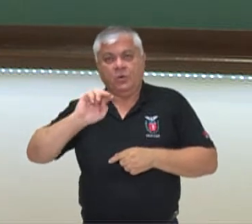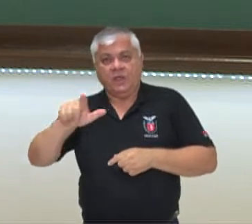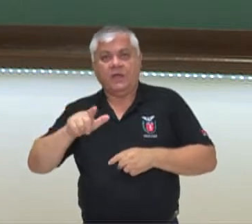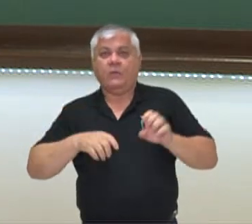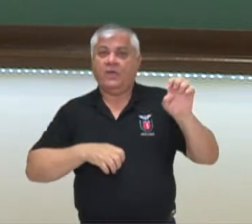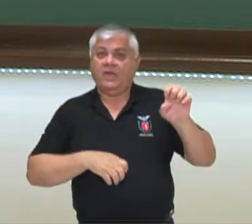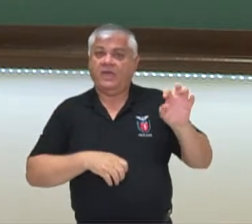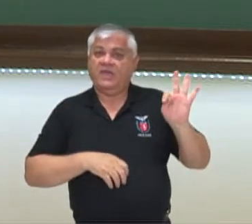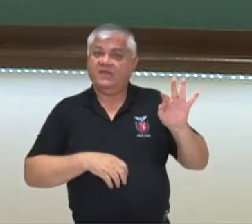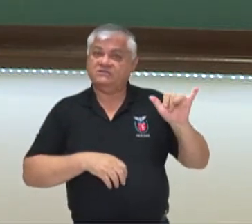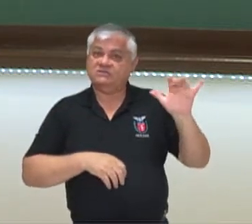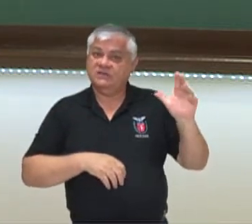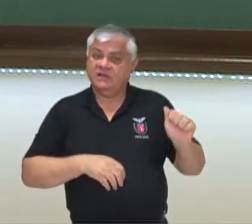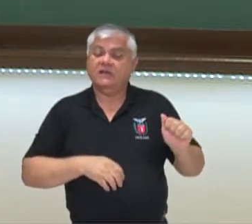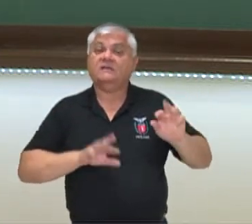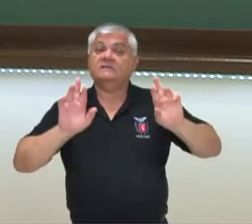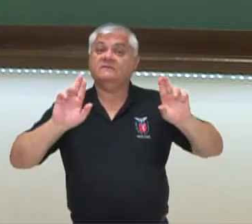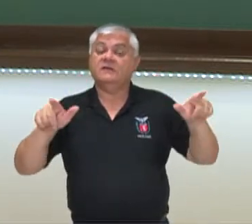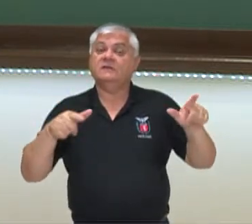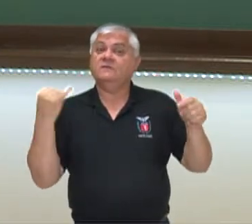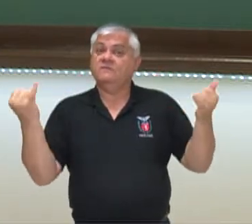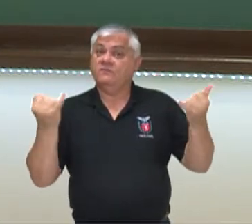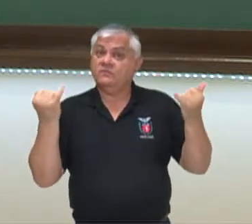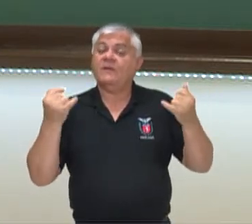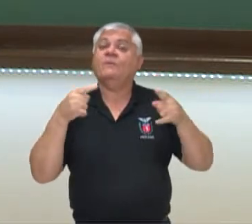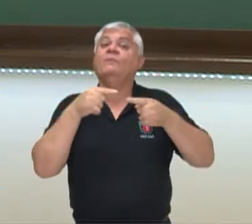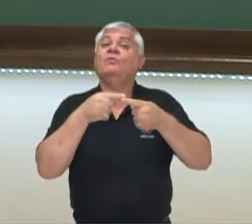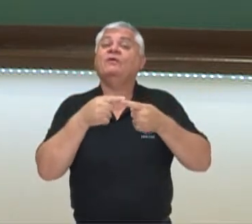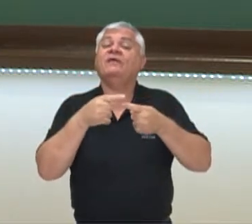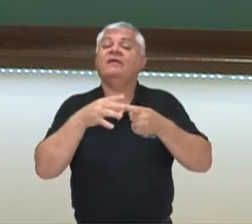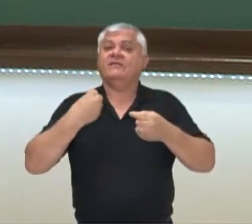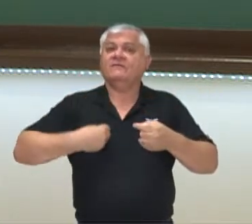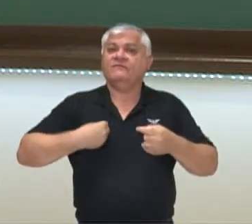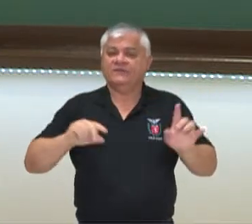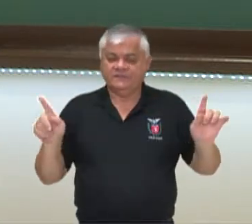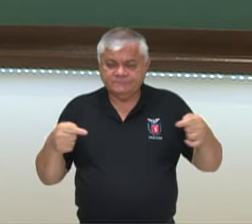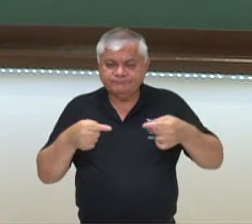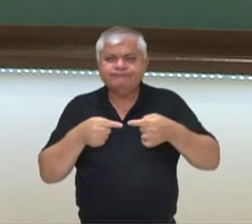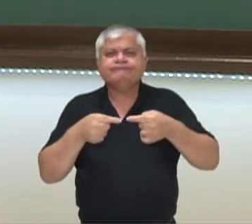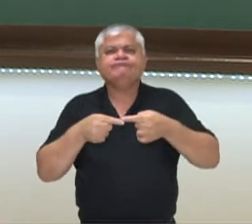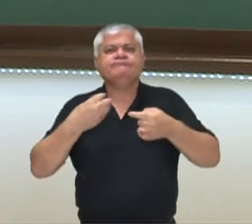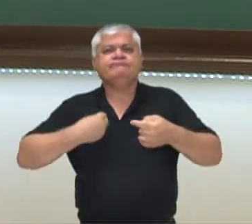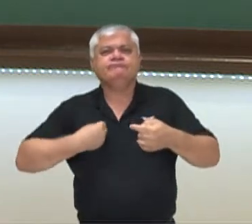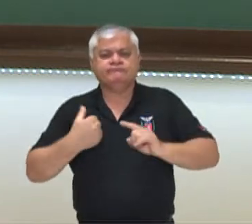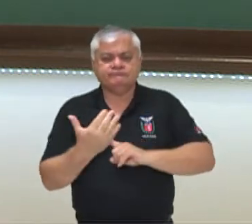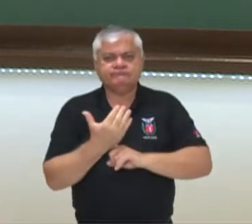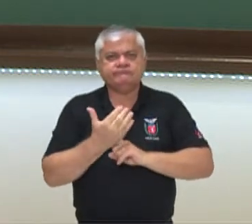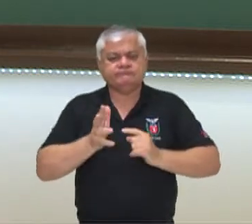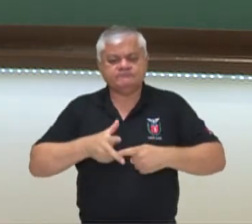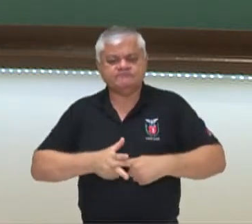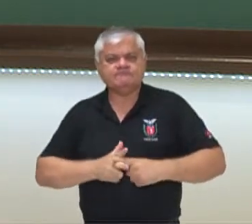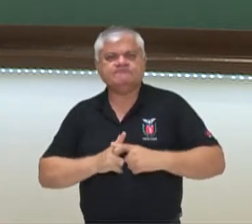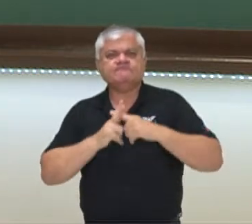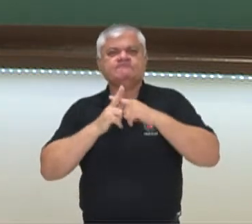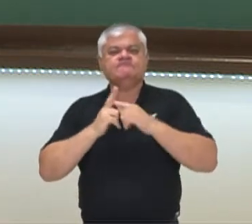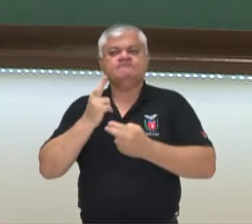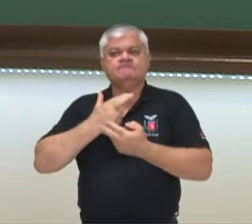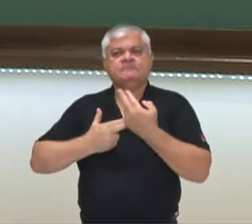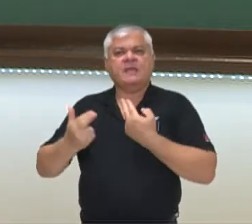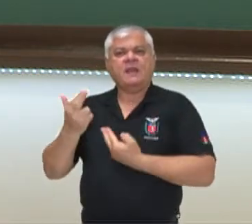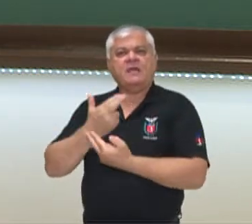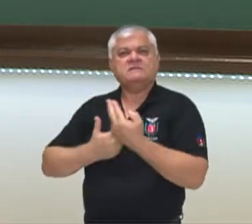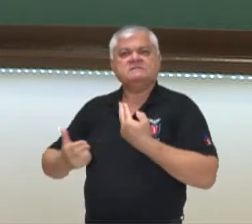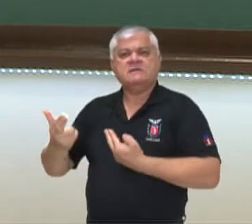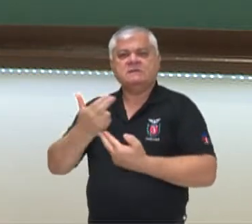e ética, dois conceitos fundamentais no nosso dia a dia, né? Que contribuem para as relações